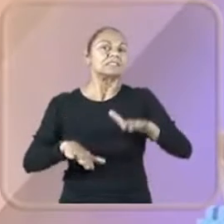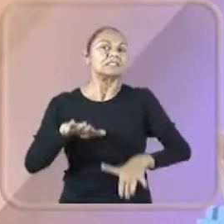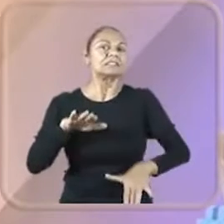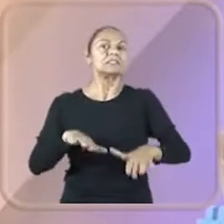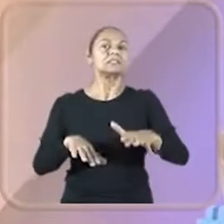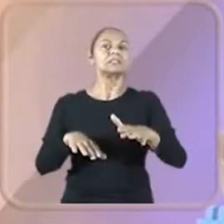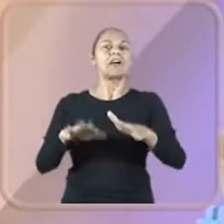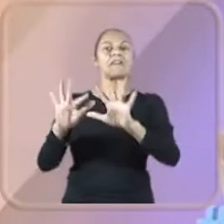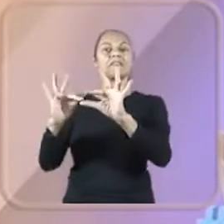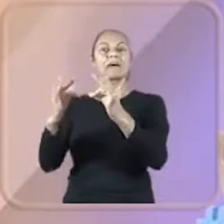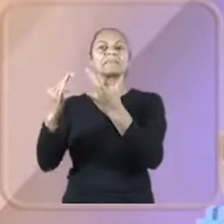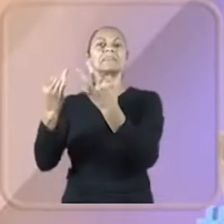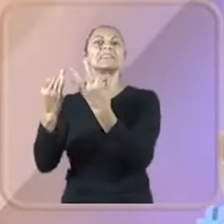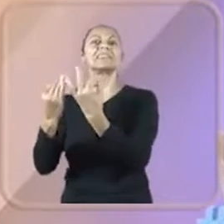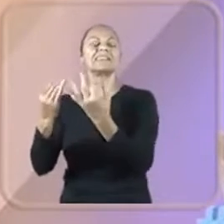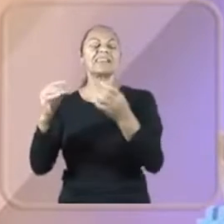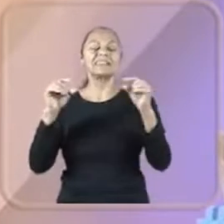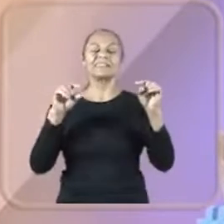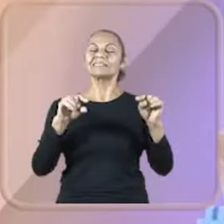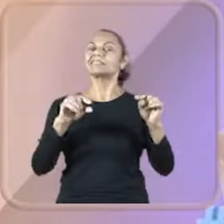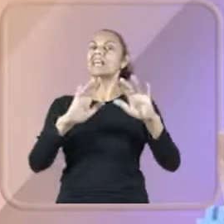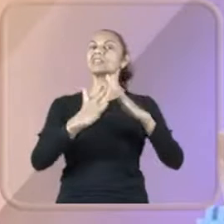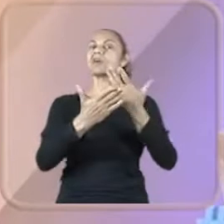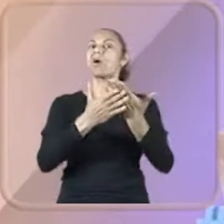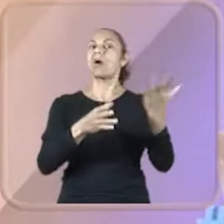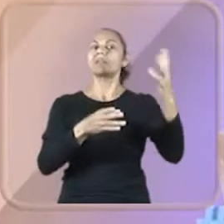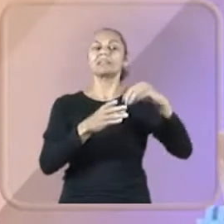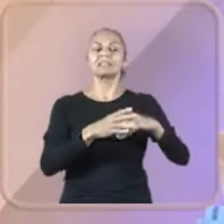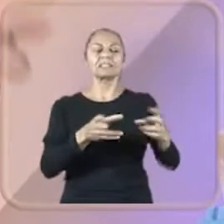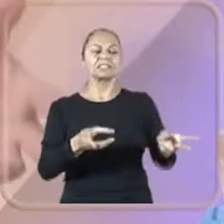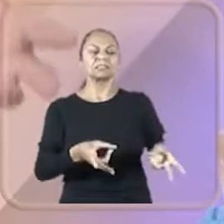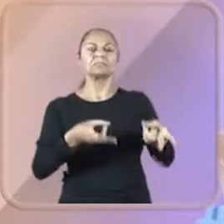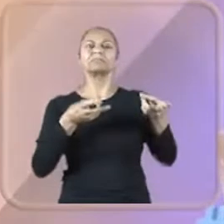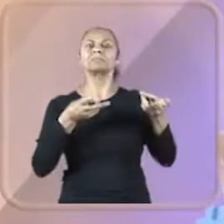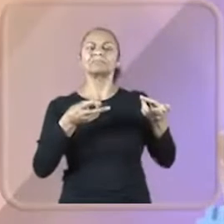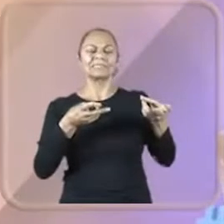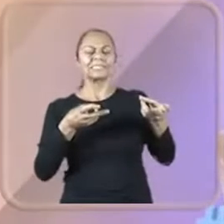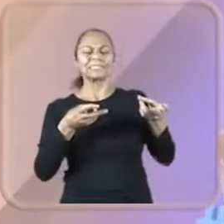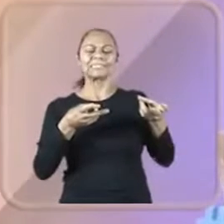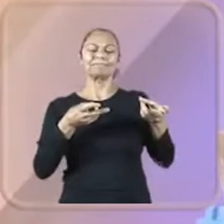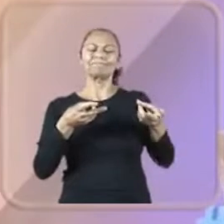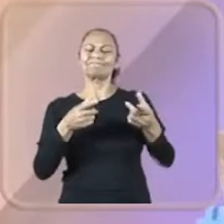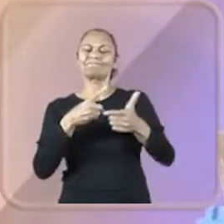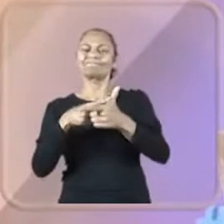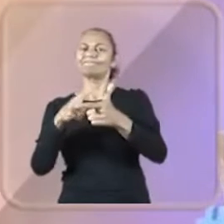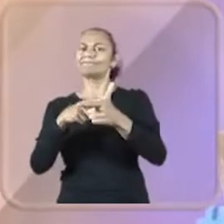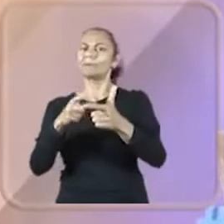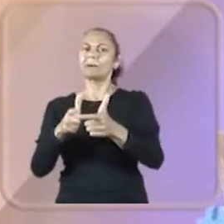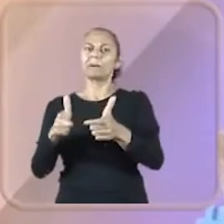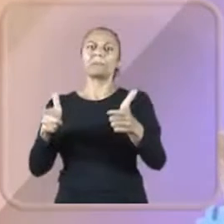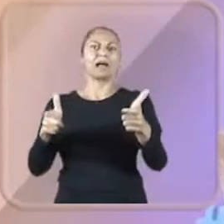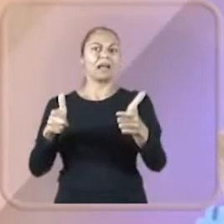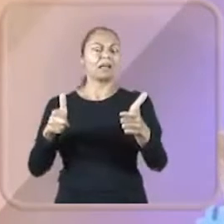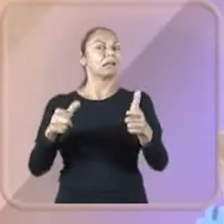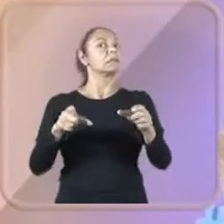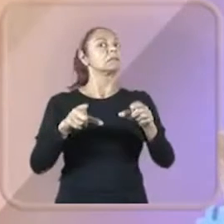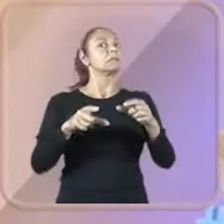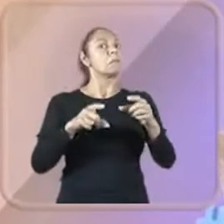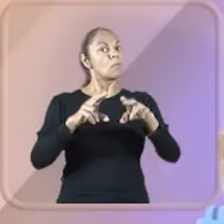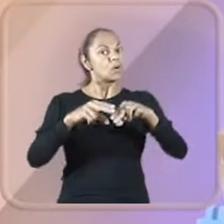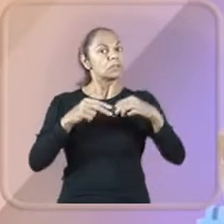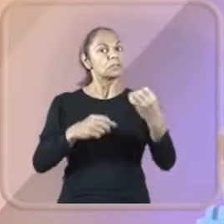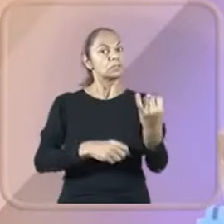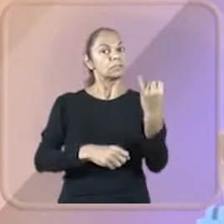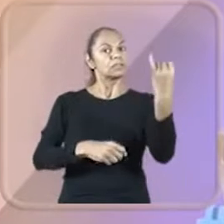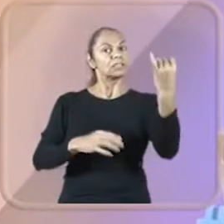mães nas nossas unidades escolares, nos pequenos, e a gente está, então é o pai e a mãe que a gente precisa trabalhar para que a gente possa ter,